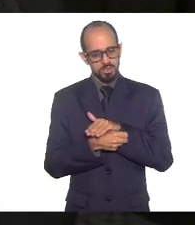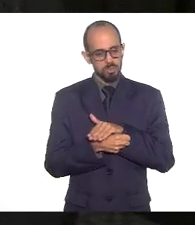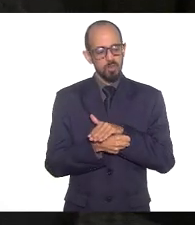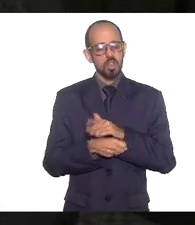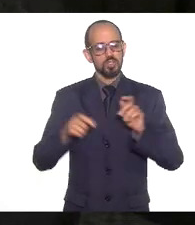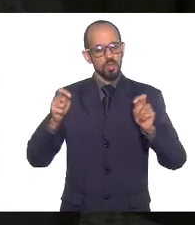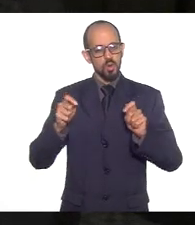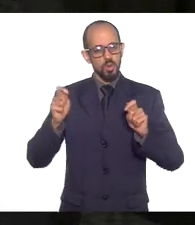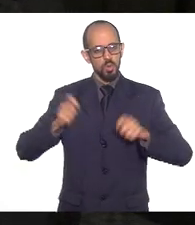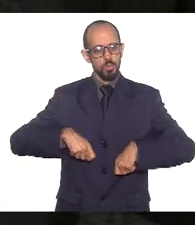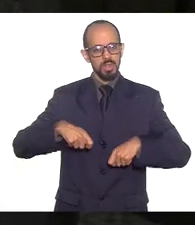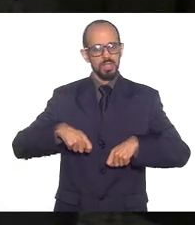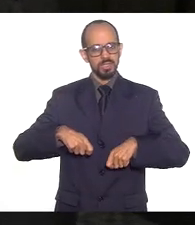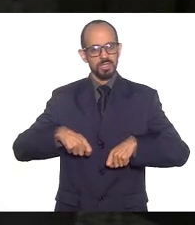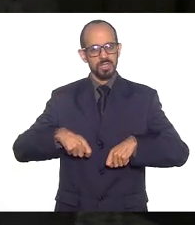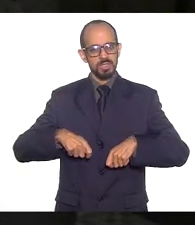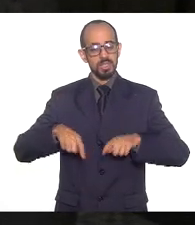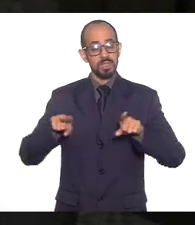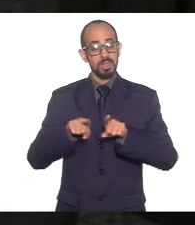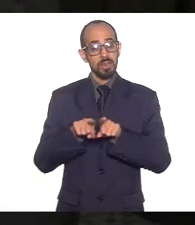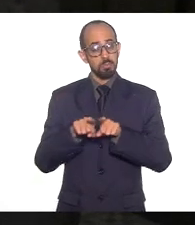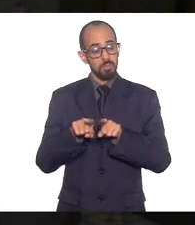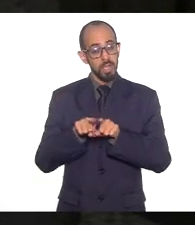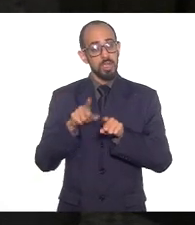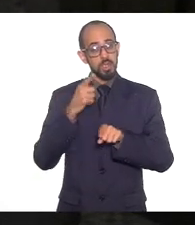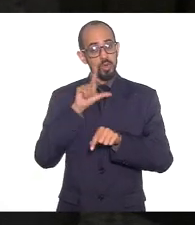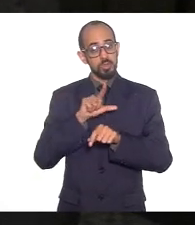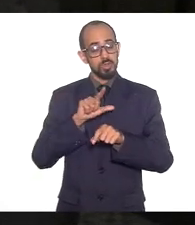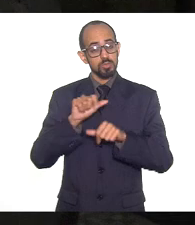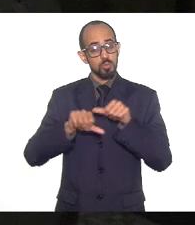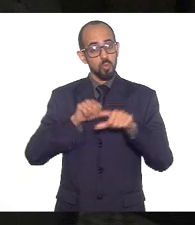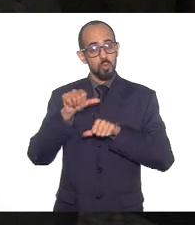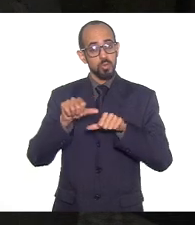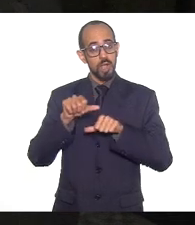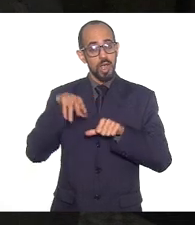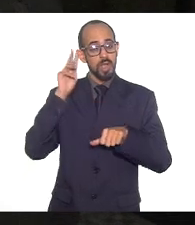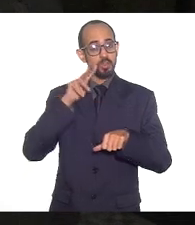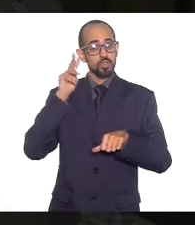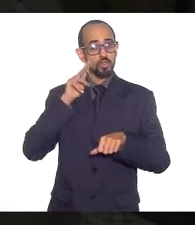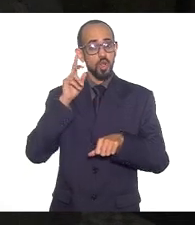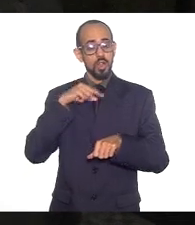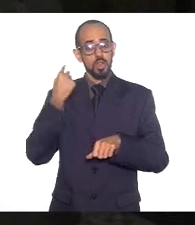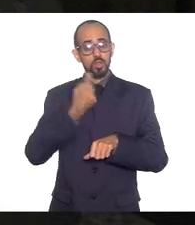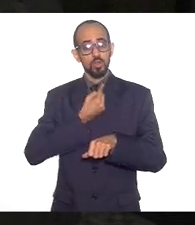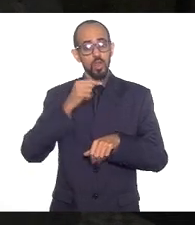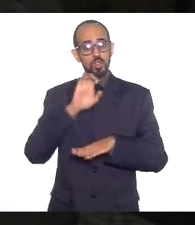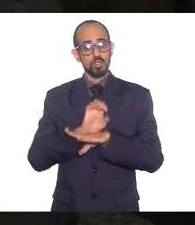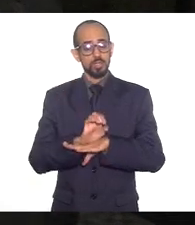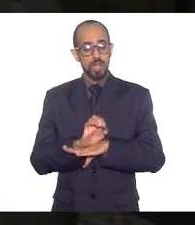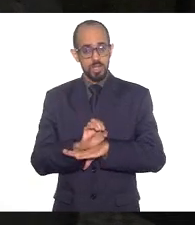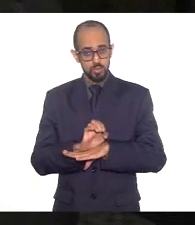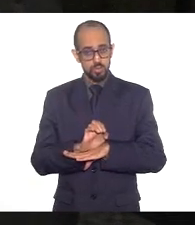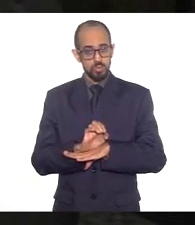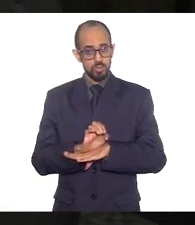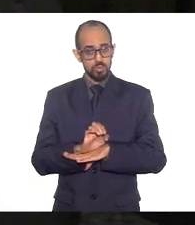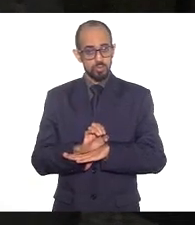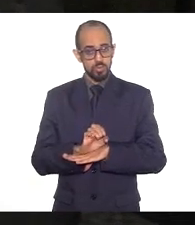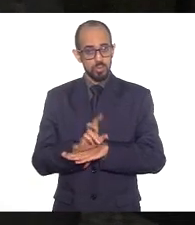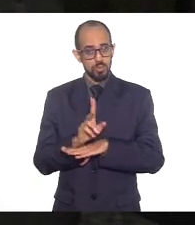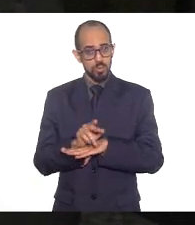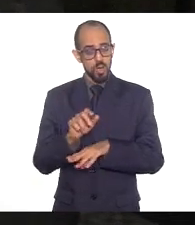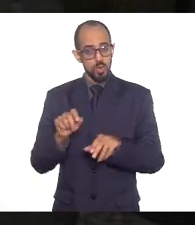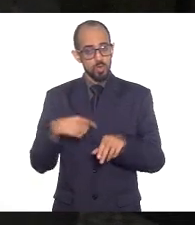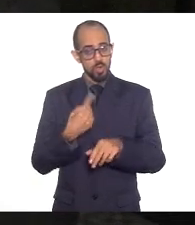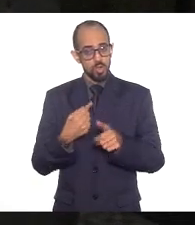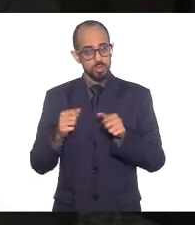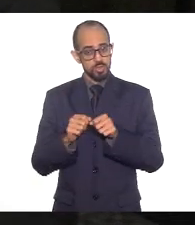que a gente consiga realmente mudar a história do nosso do nosso Estado como a gente